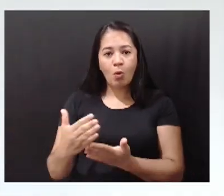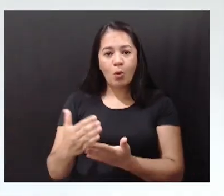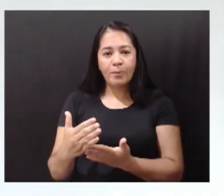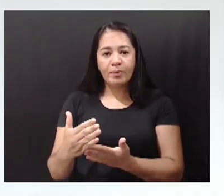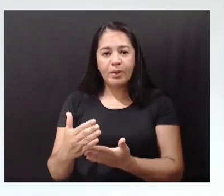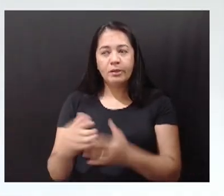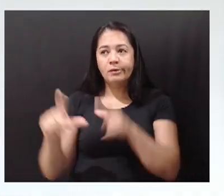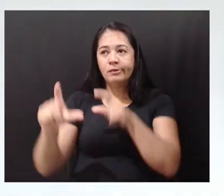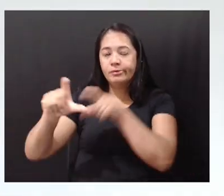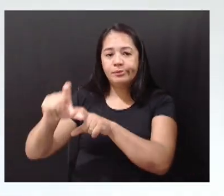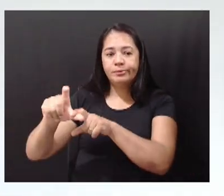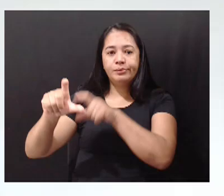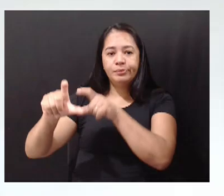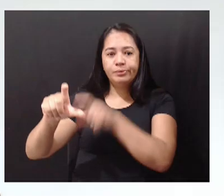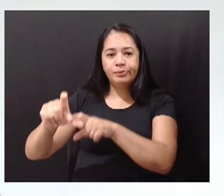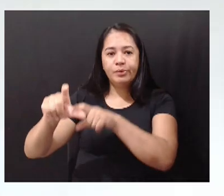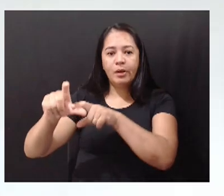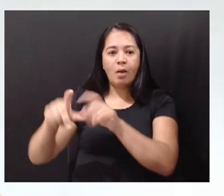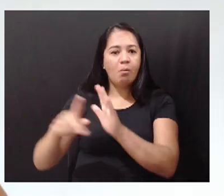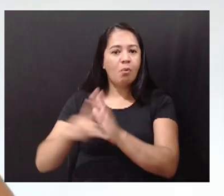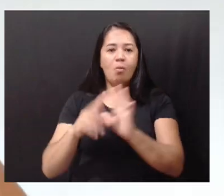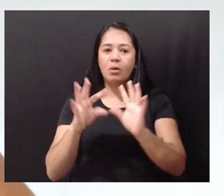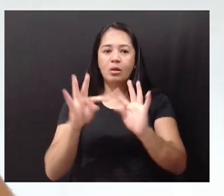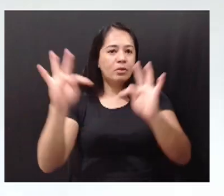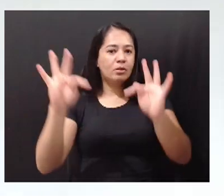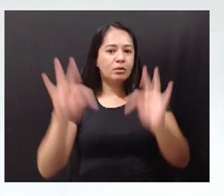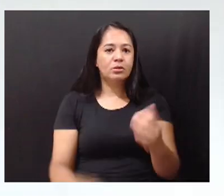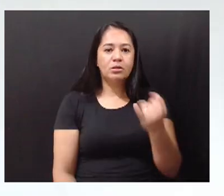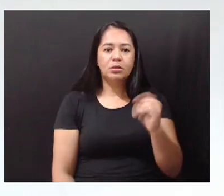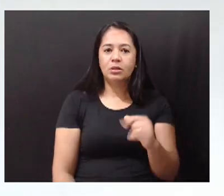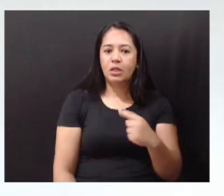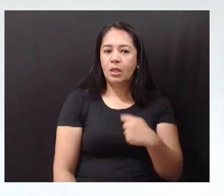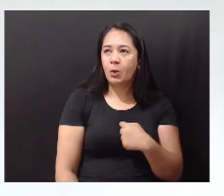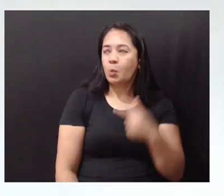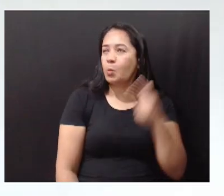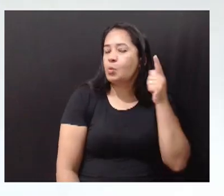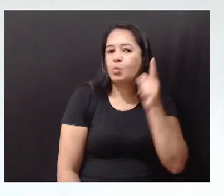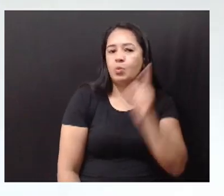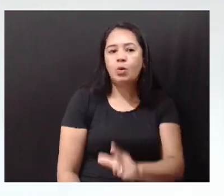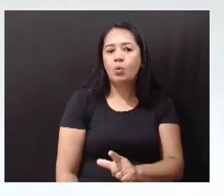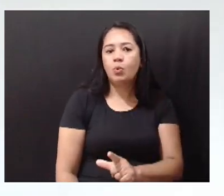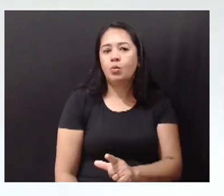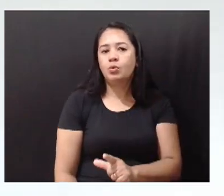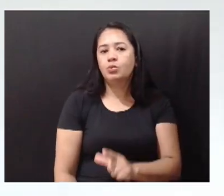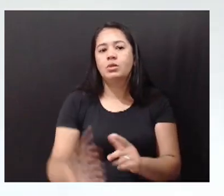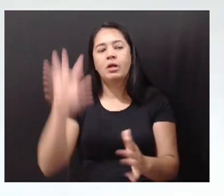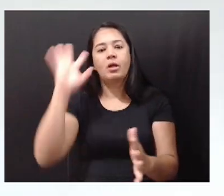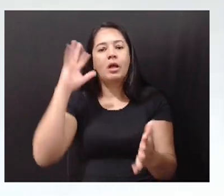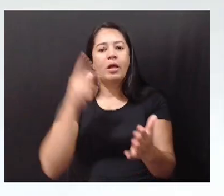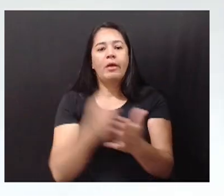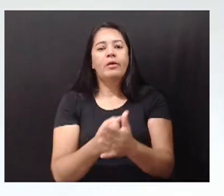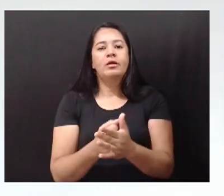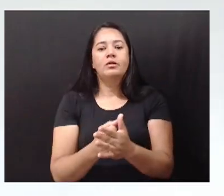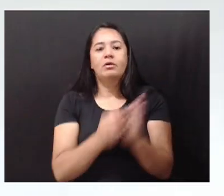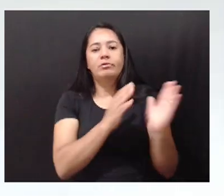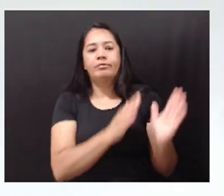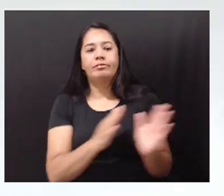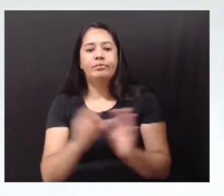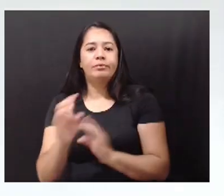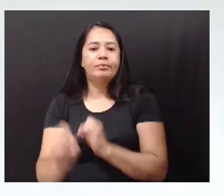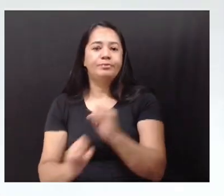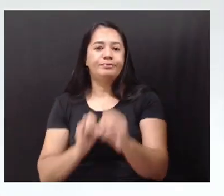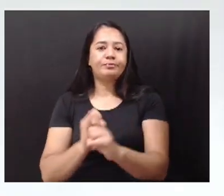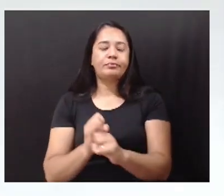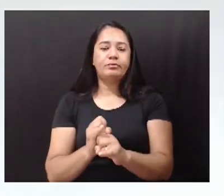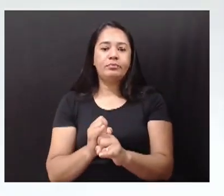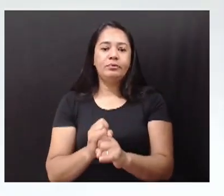dessa tecnologia. Então, se eu não conseguir resolver tudo nesse processo virtual, é onde eu adoeço,